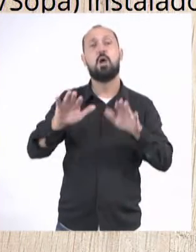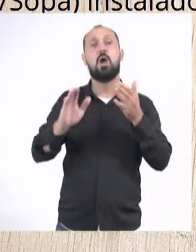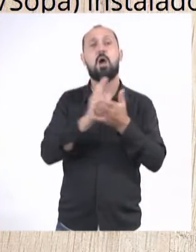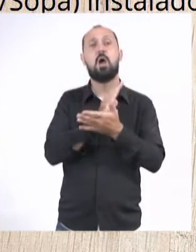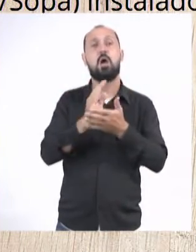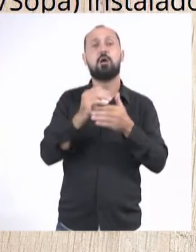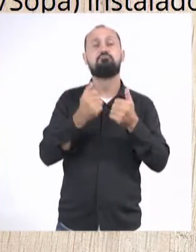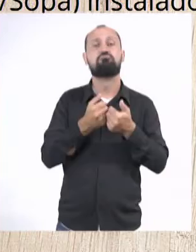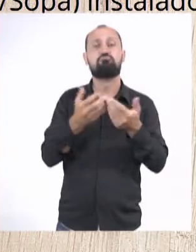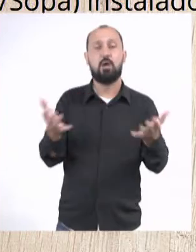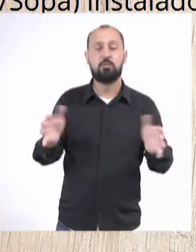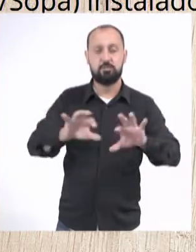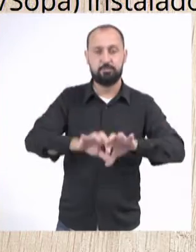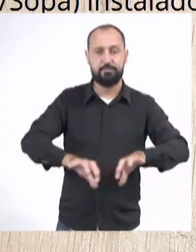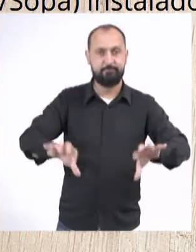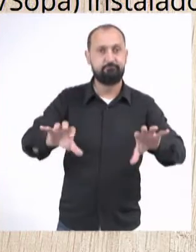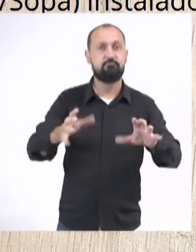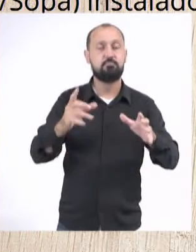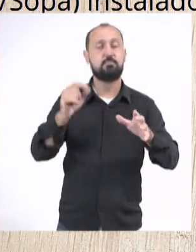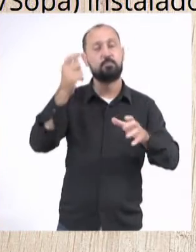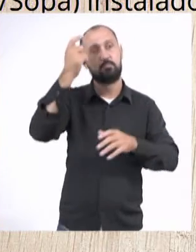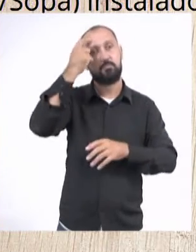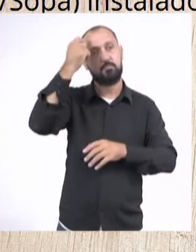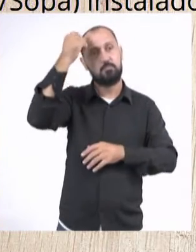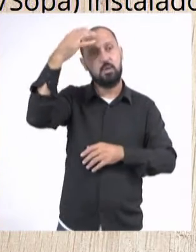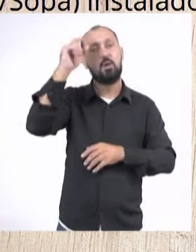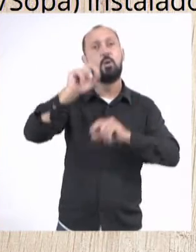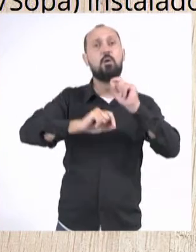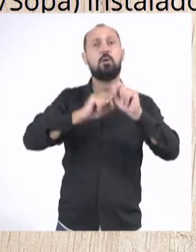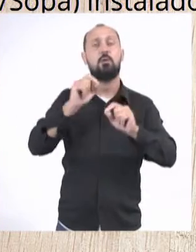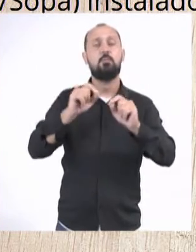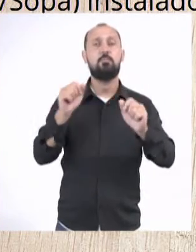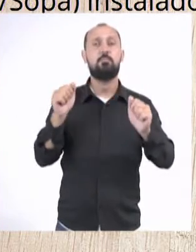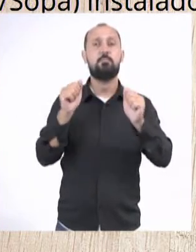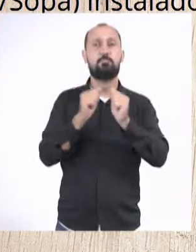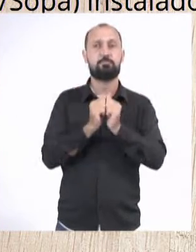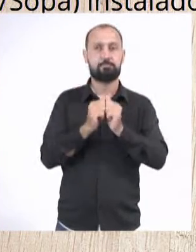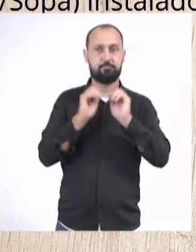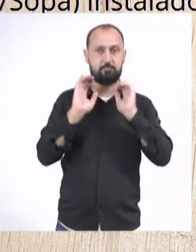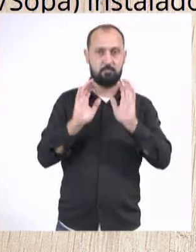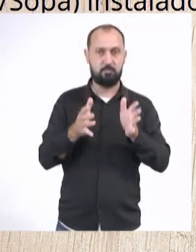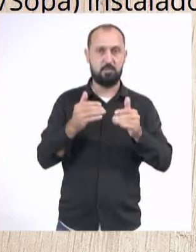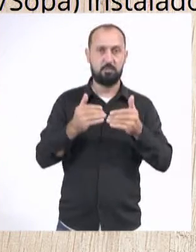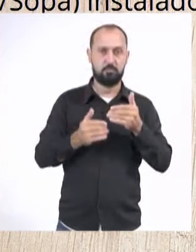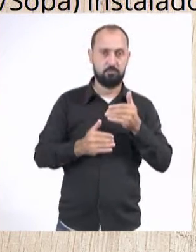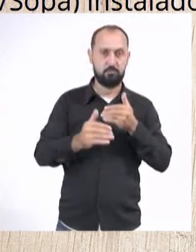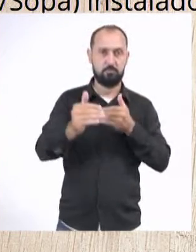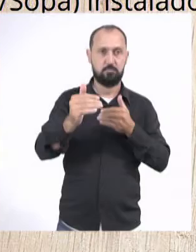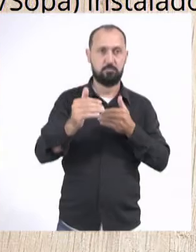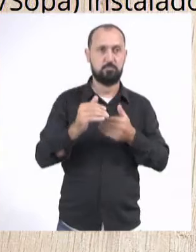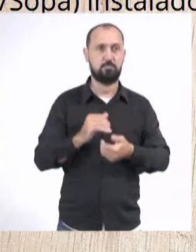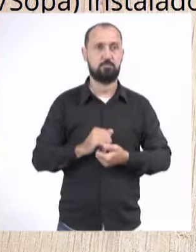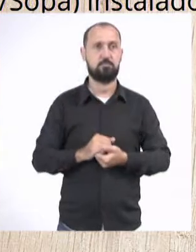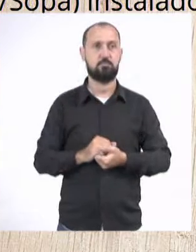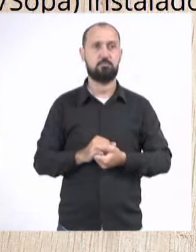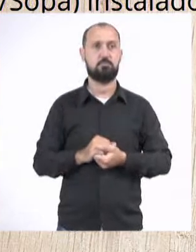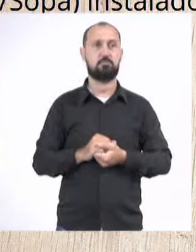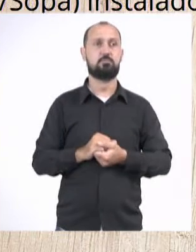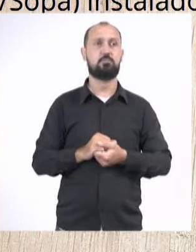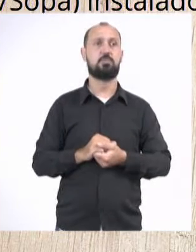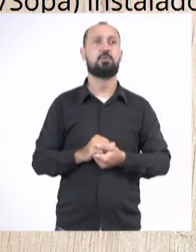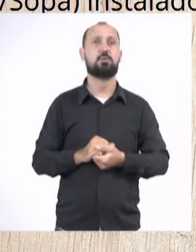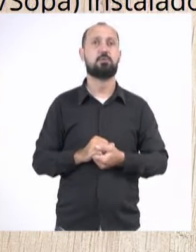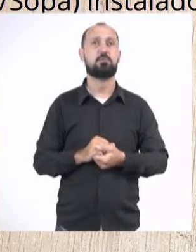mas em prédios diferentes. Então, a ideia que já está em iminência, né, de sair nas